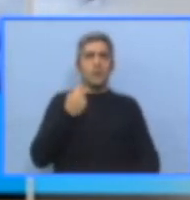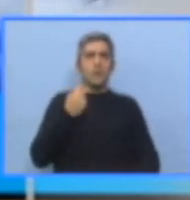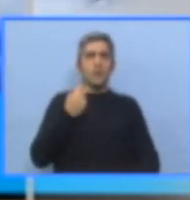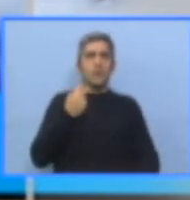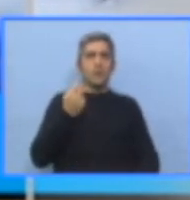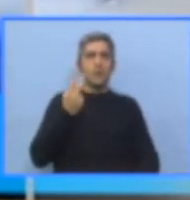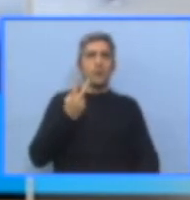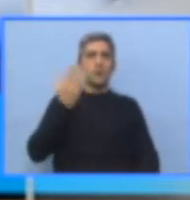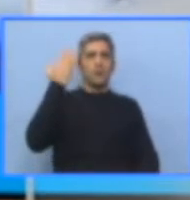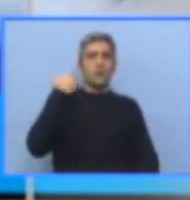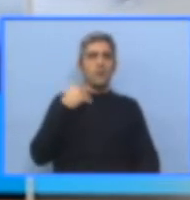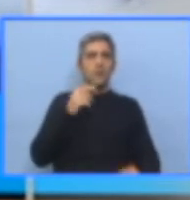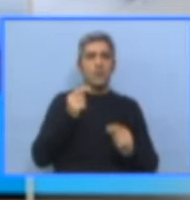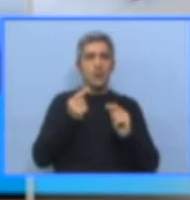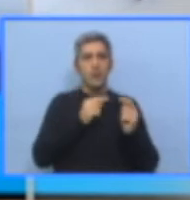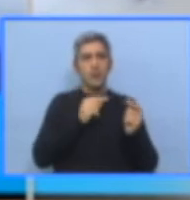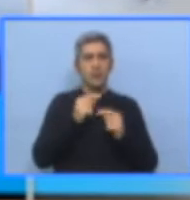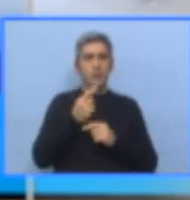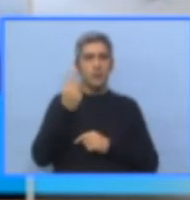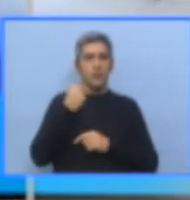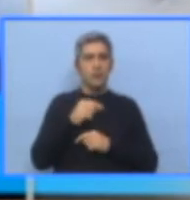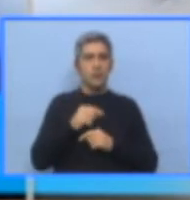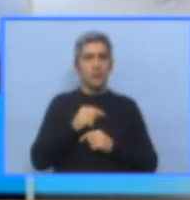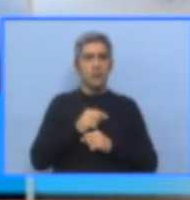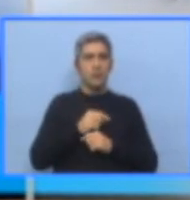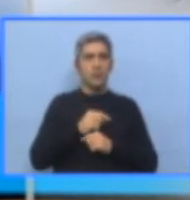há 2 dias no debate que decorreu.